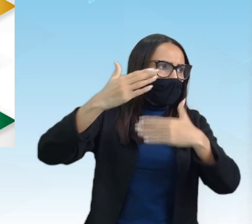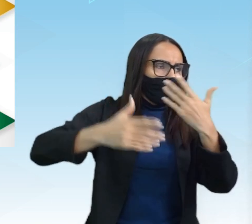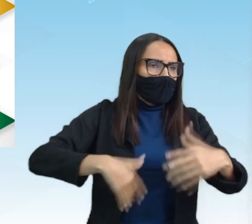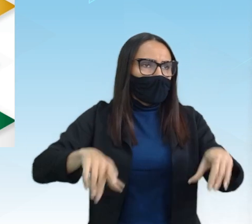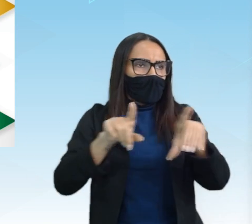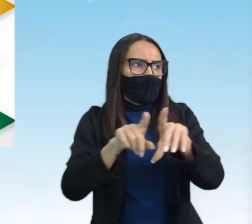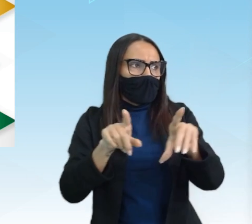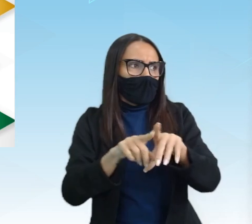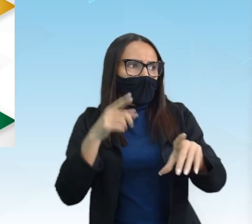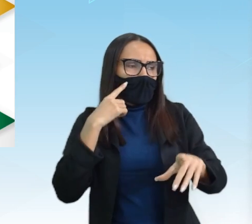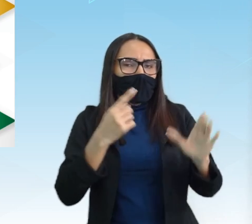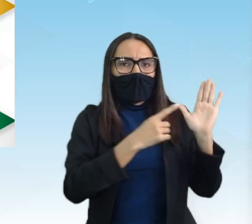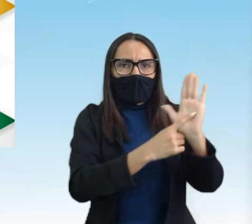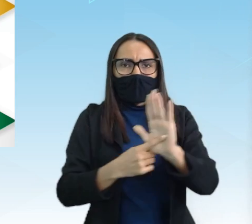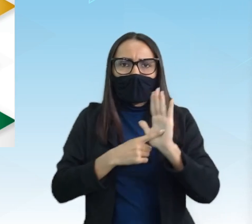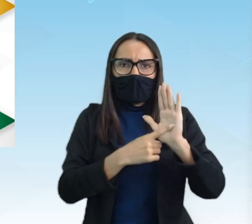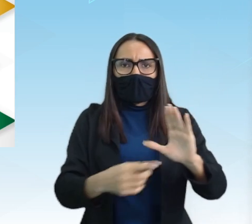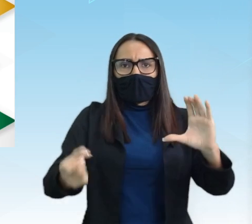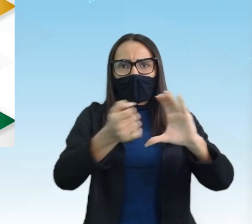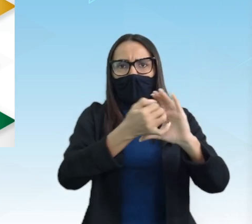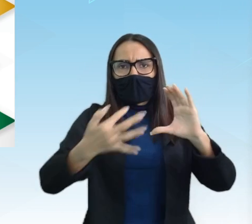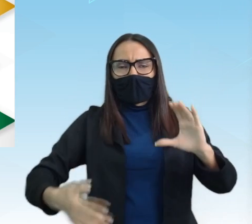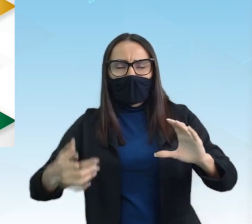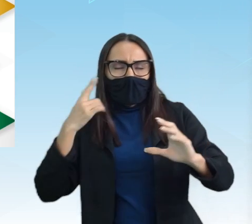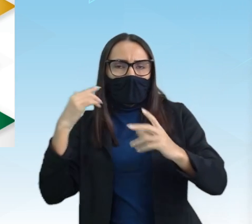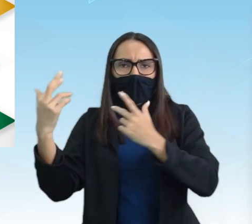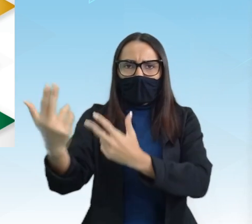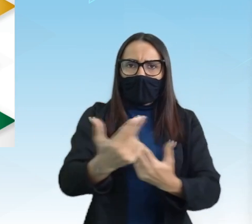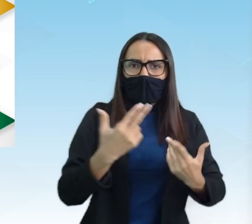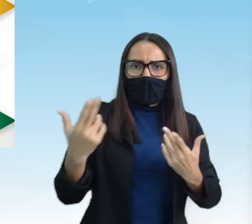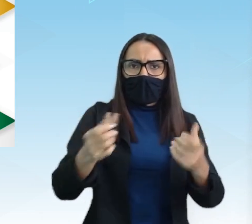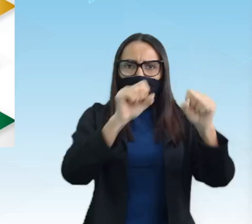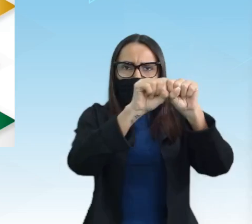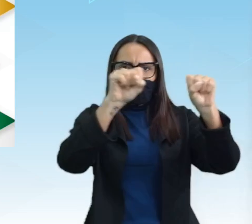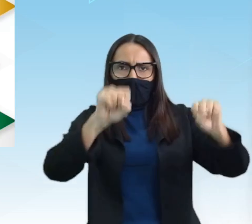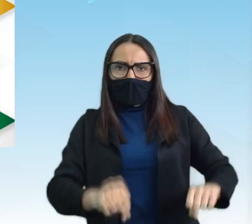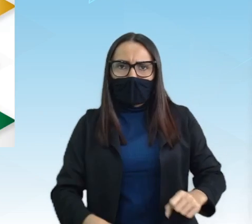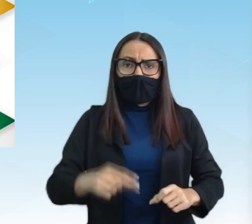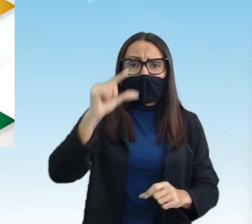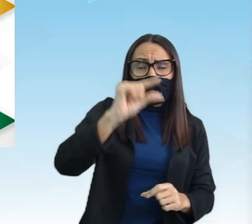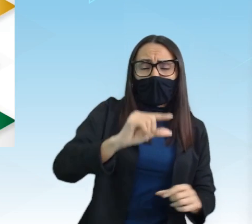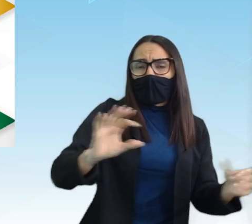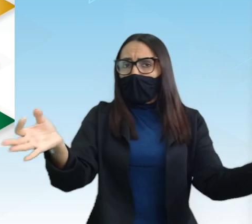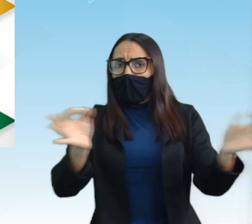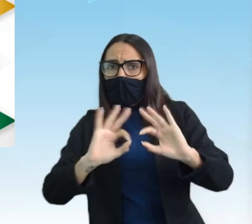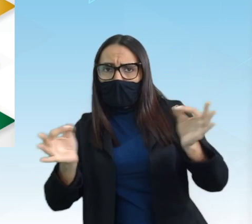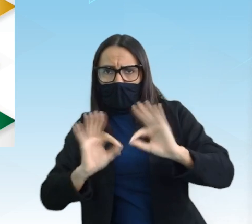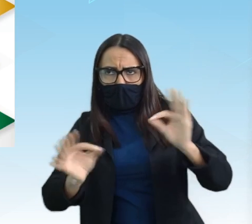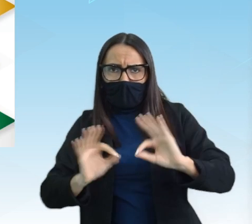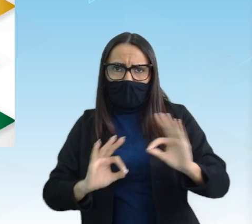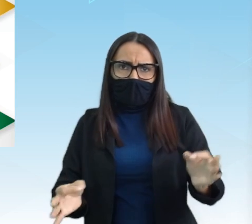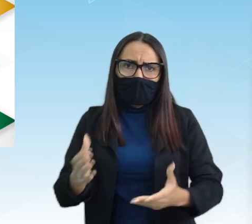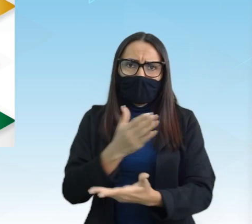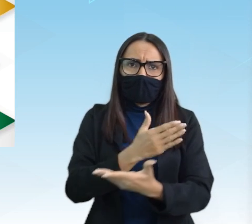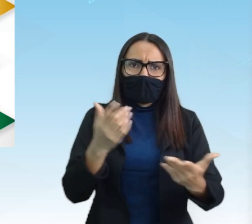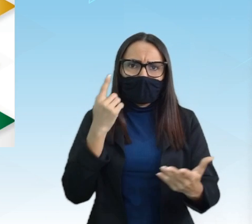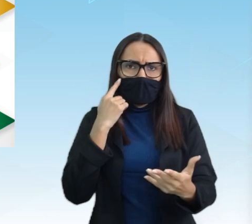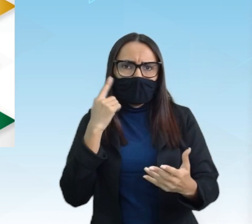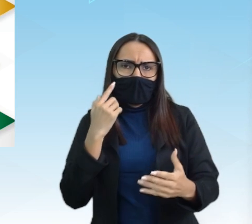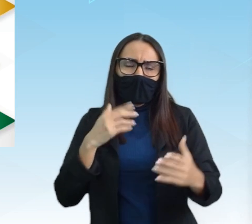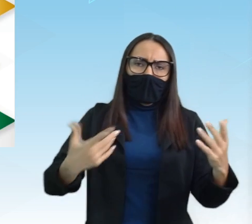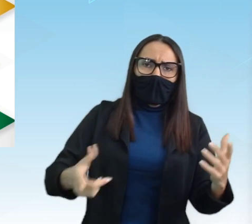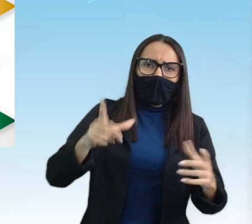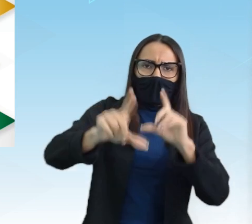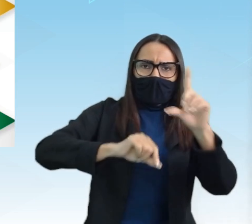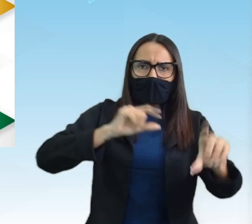que tem um sistema que apresenta característica bem similar ao sistema extensivo. Pouca ou nenhuma mecanização, não há uma